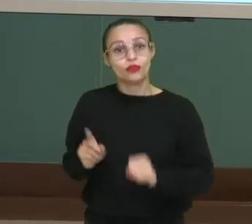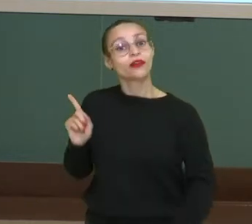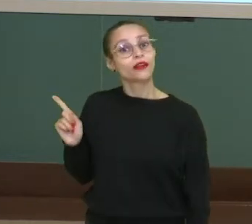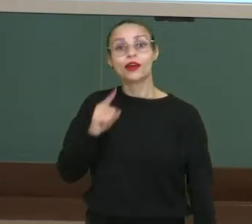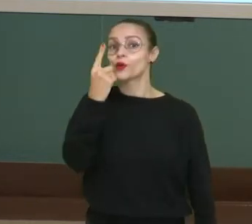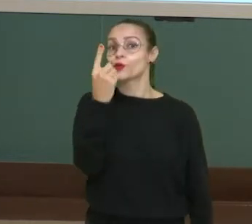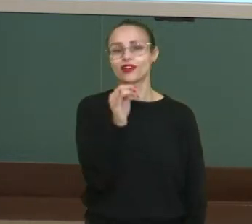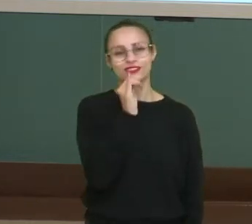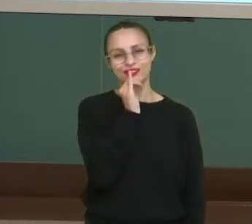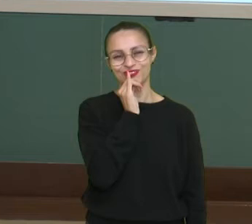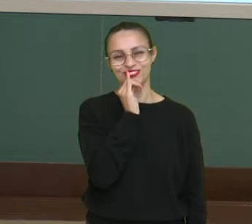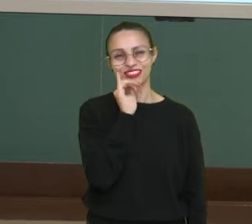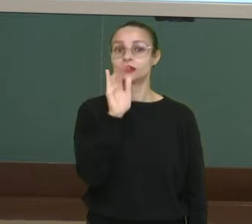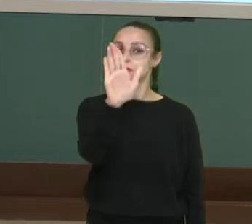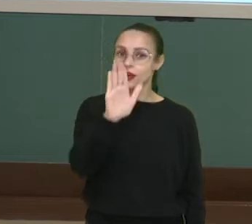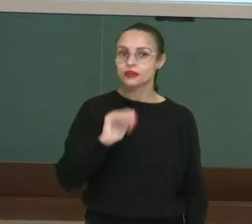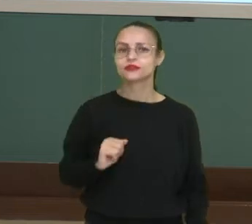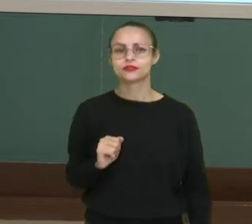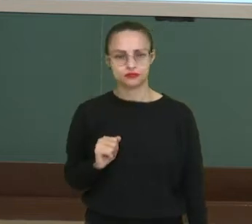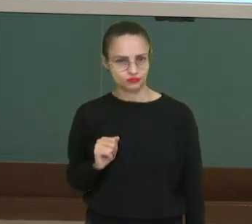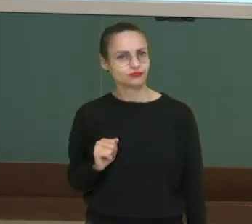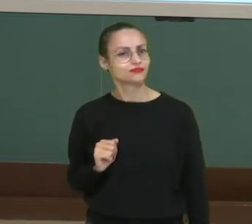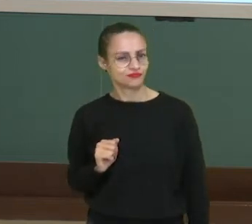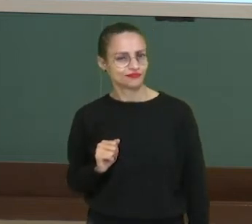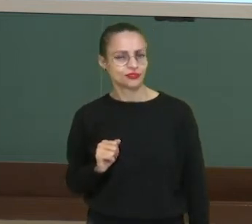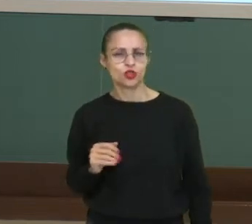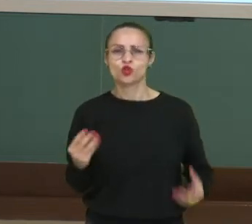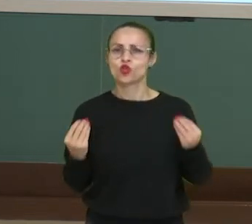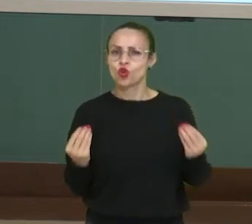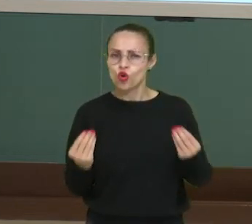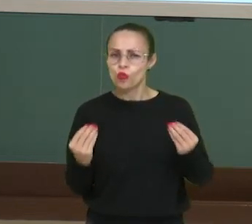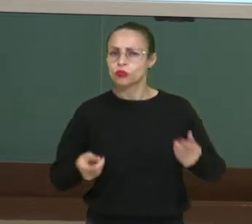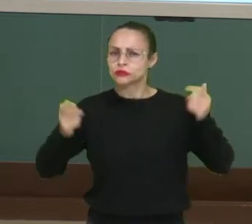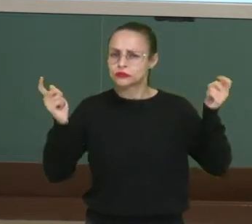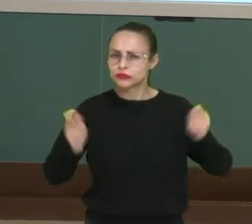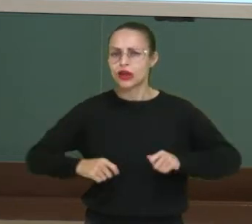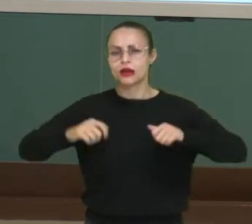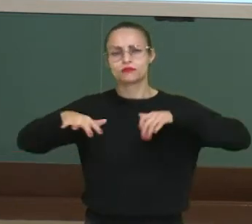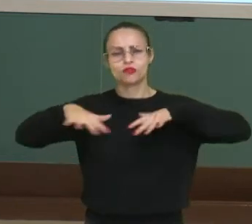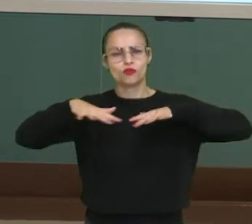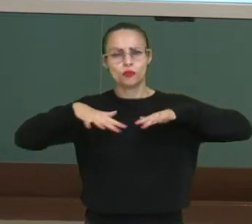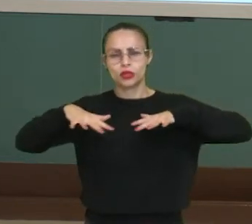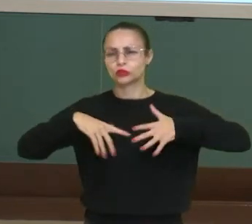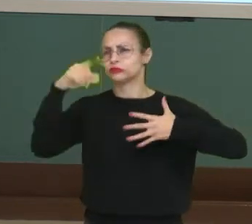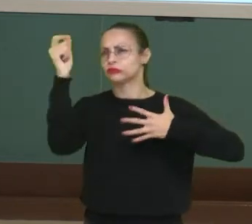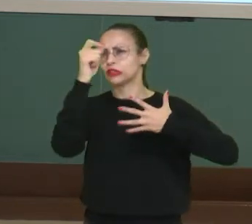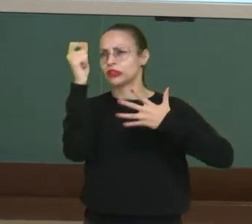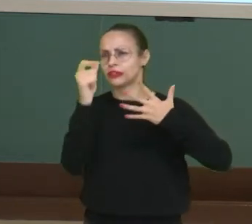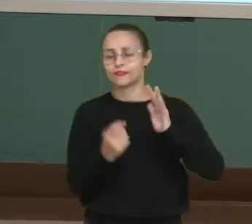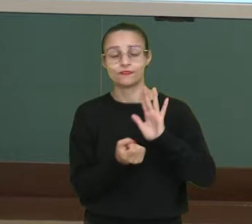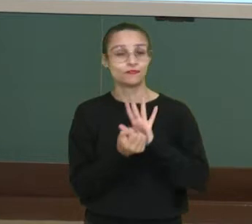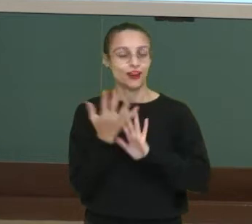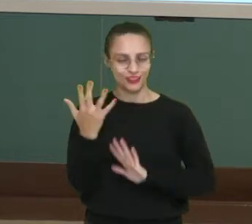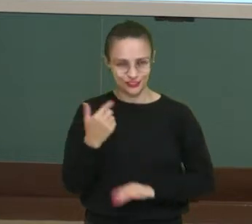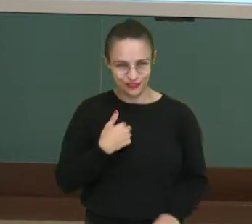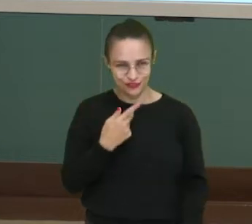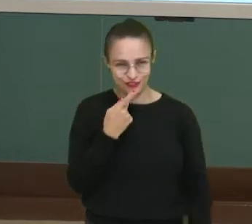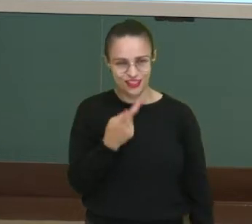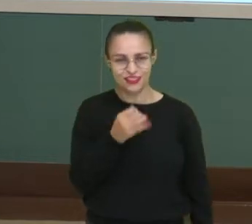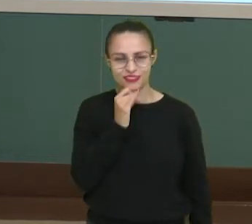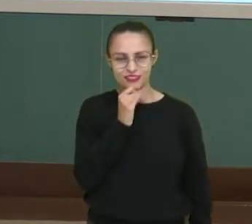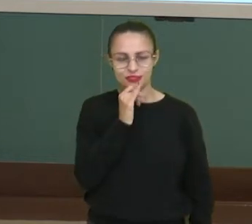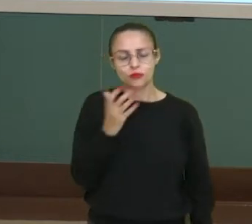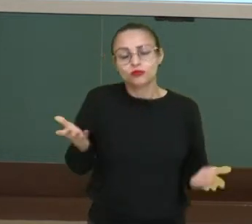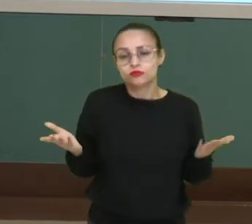um exemplo. Mas como é possível realizar todos esses movimentos que eu dei de exemplo, desde o acordar